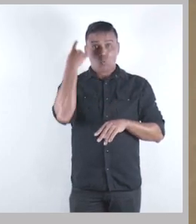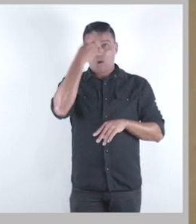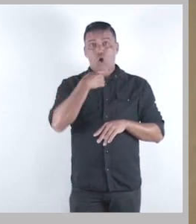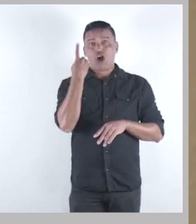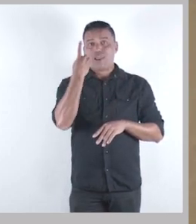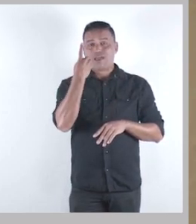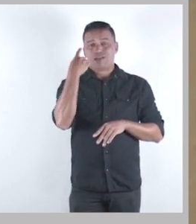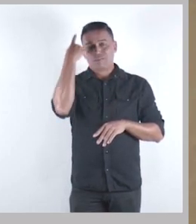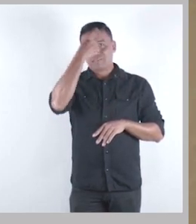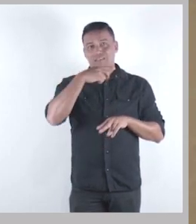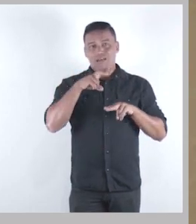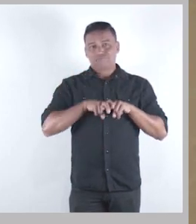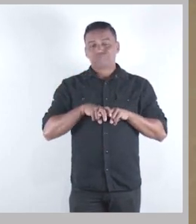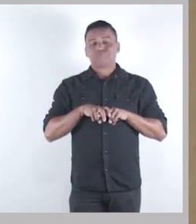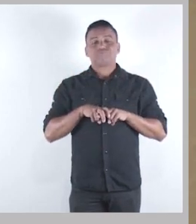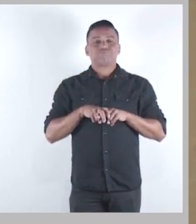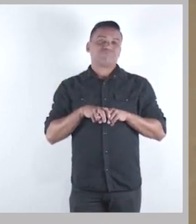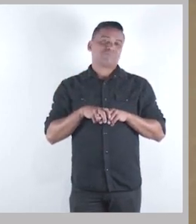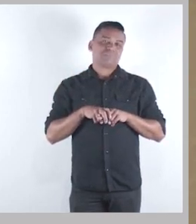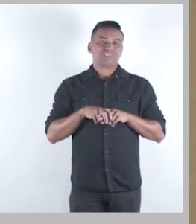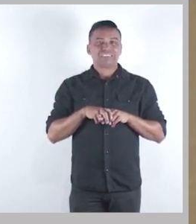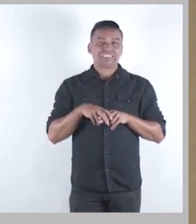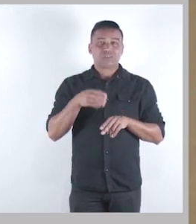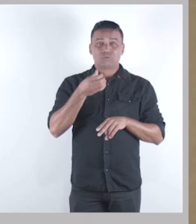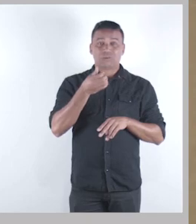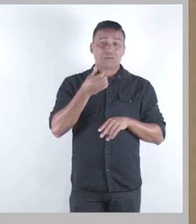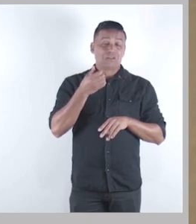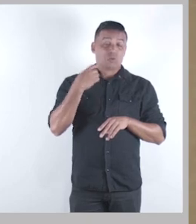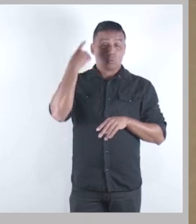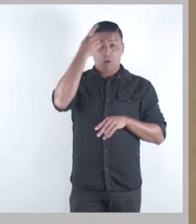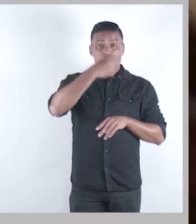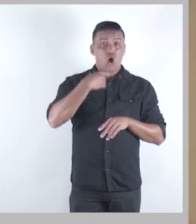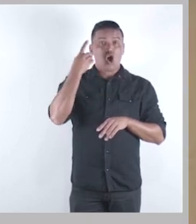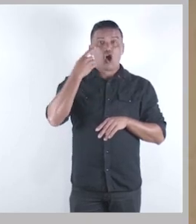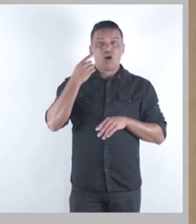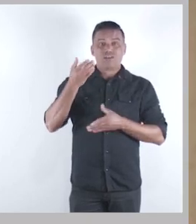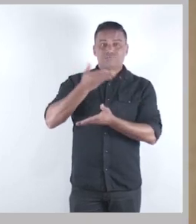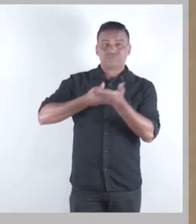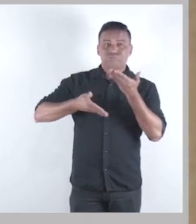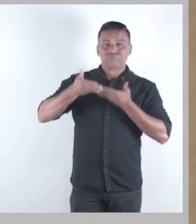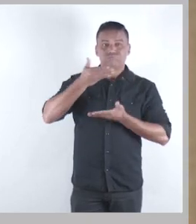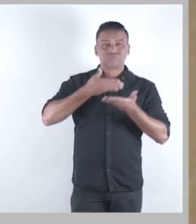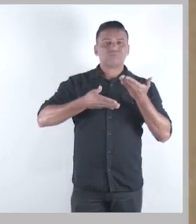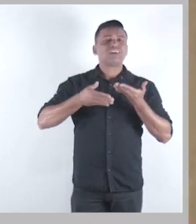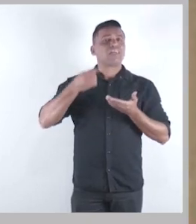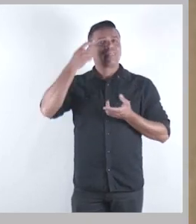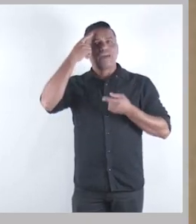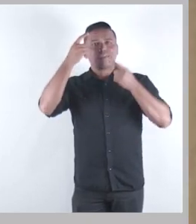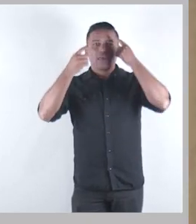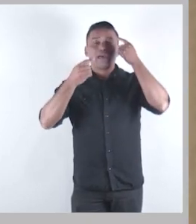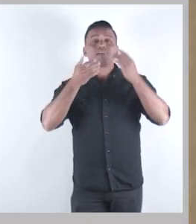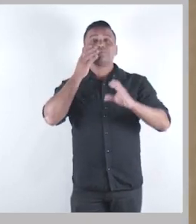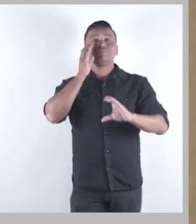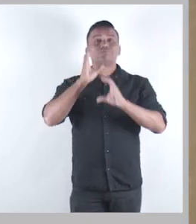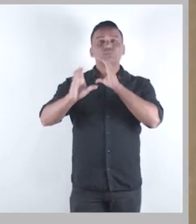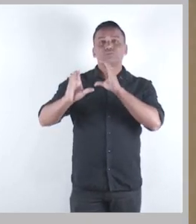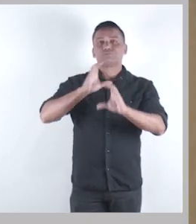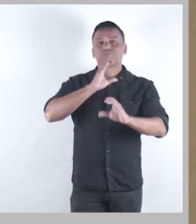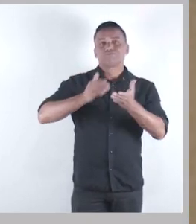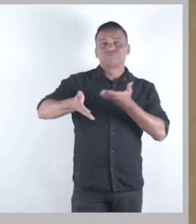tempo lendo, e gastaríamos os 60 minutos seguintes trocando ideias sobre aquilo que nós tínhamos estado a ler.